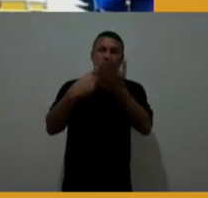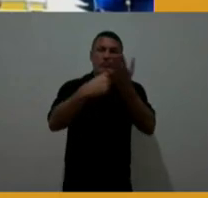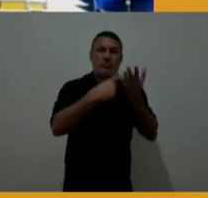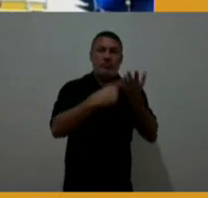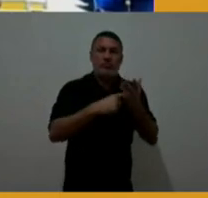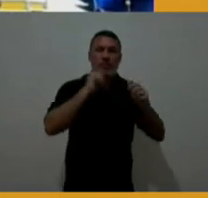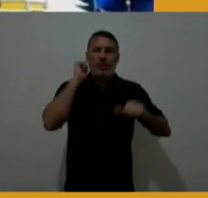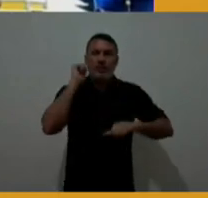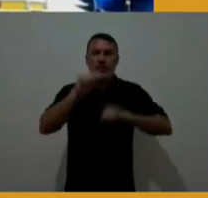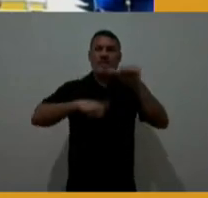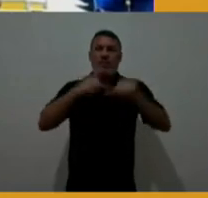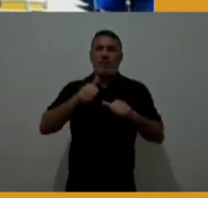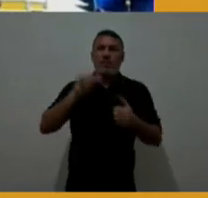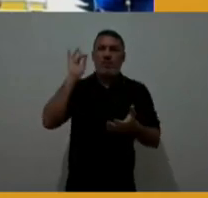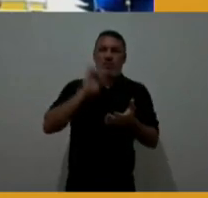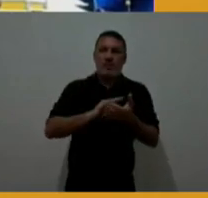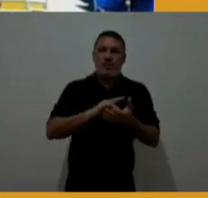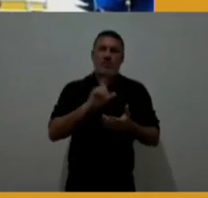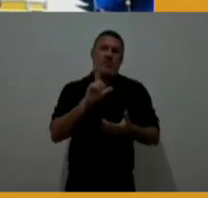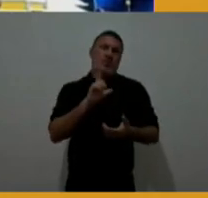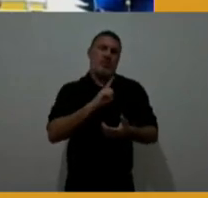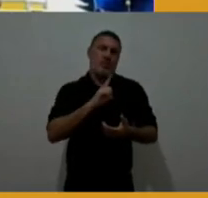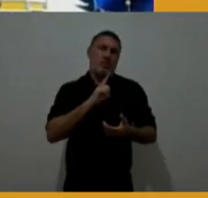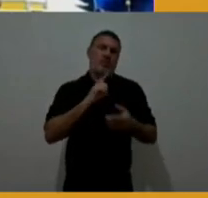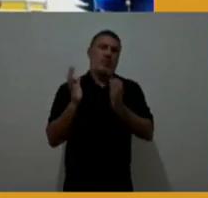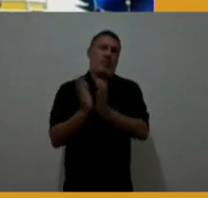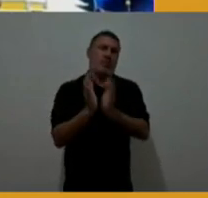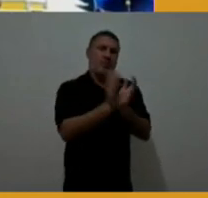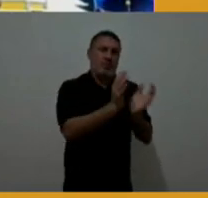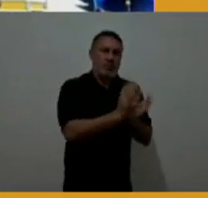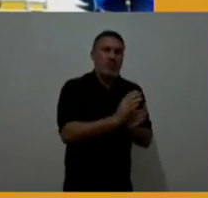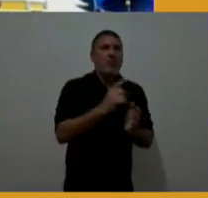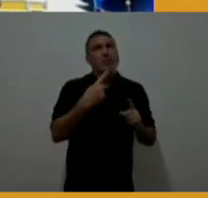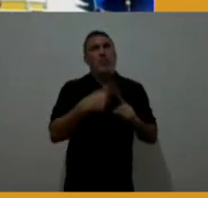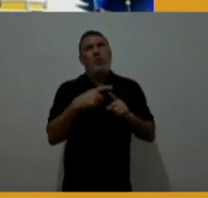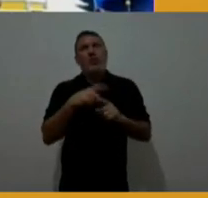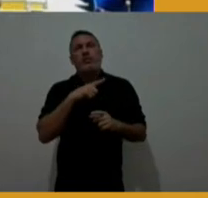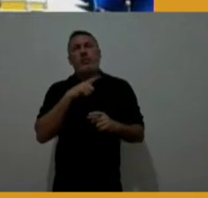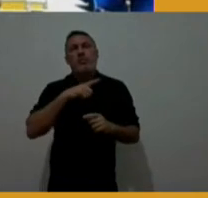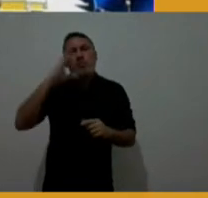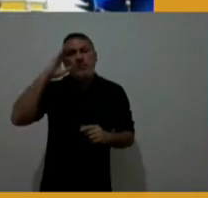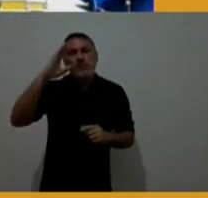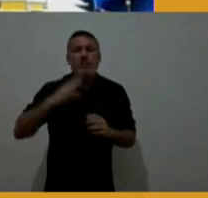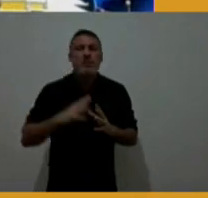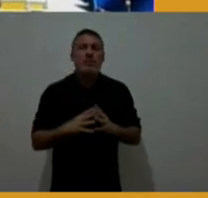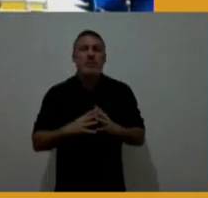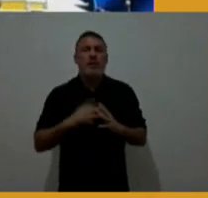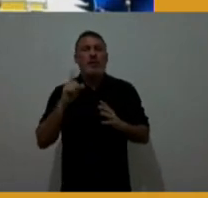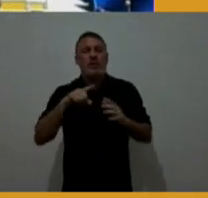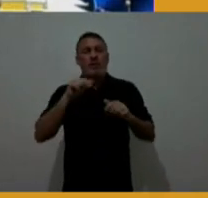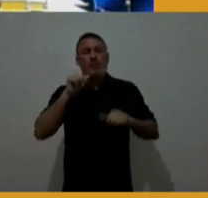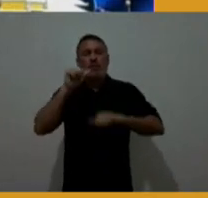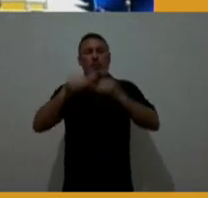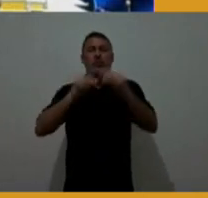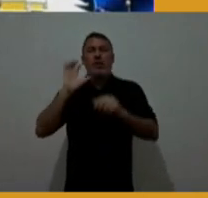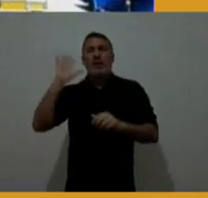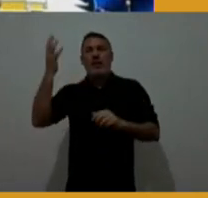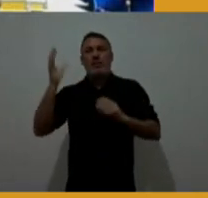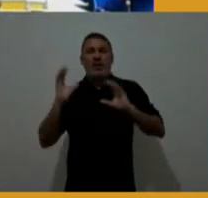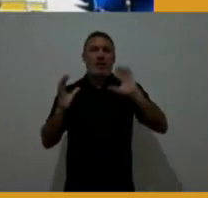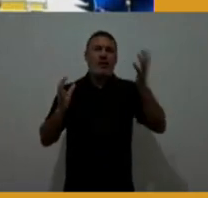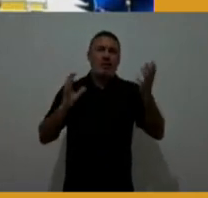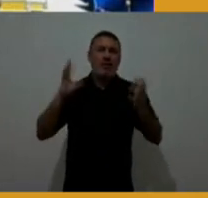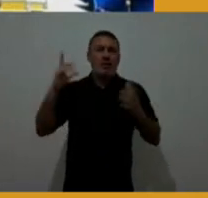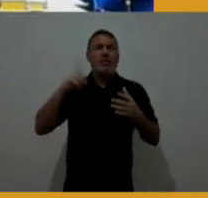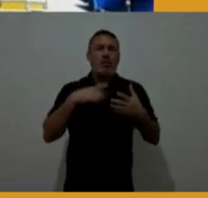está sujeito, devido principalmente às mudanças climáticas, tá certo? Que vão impactar, de alguma